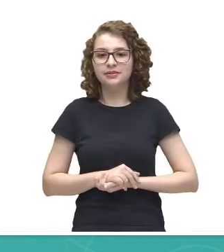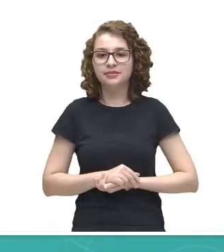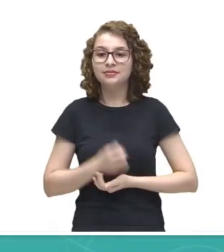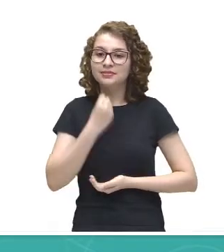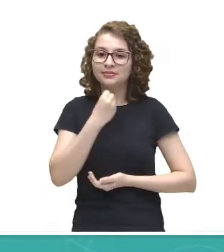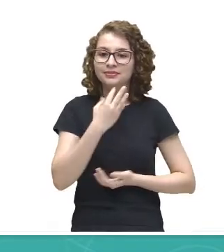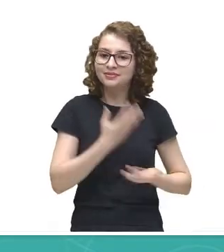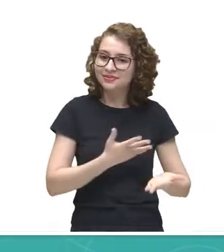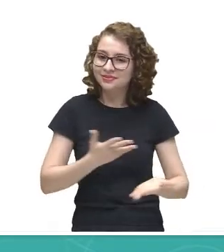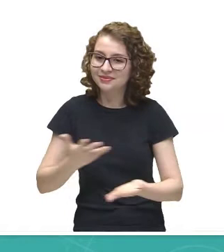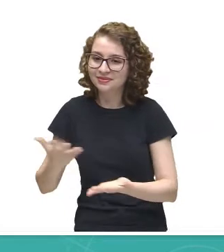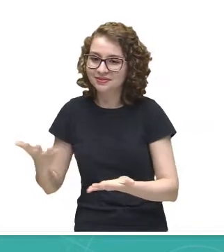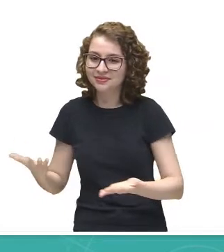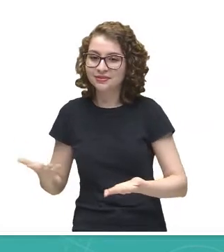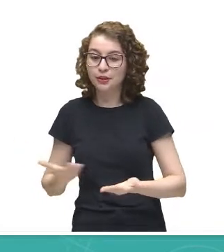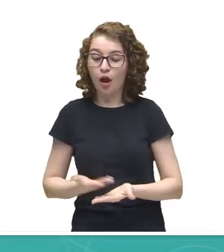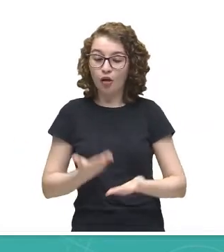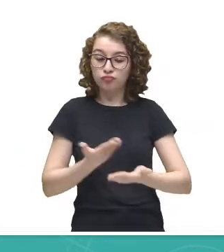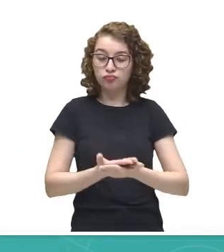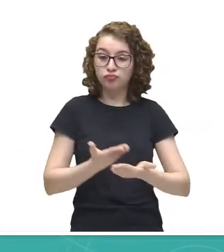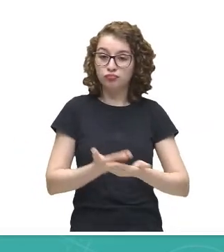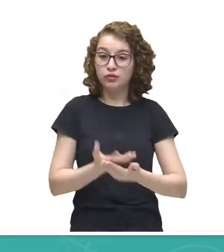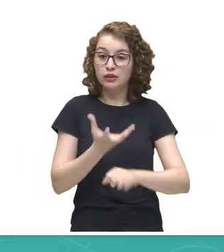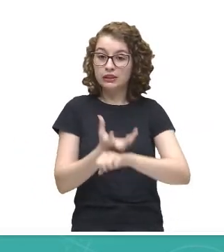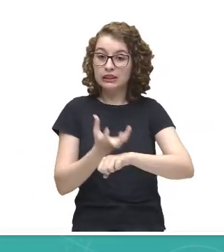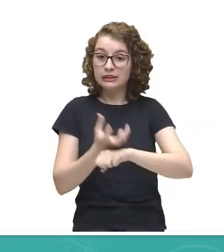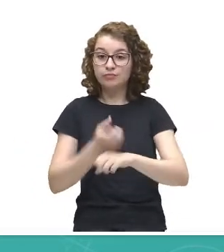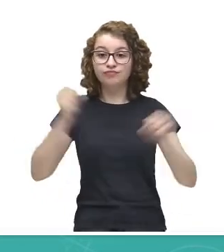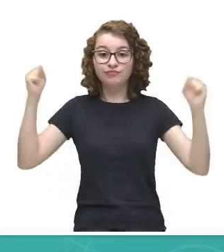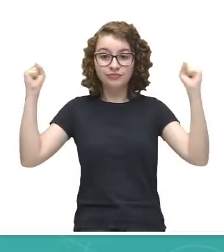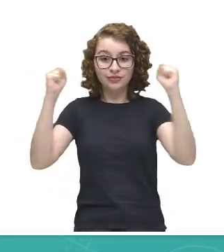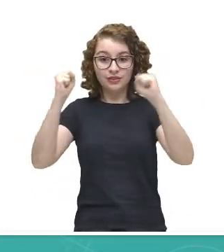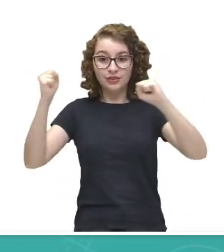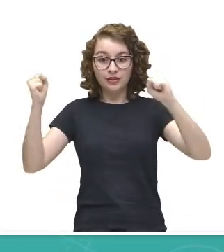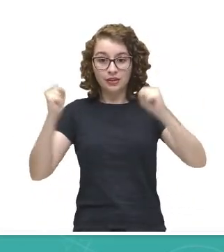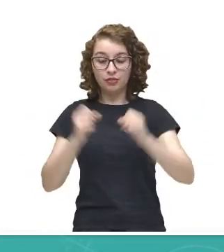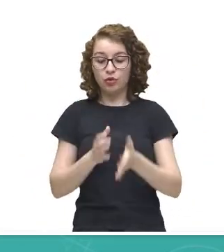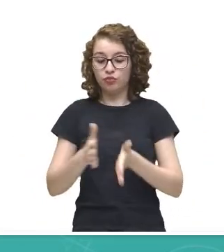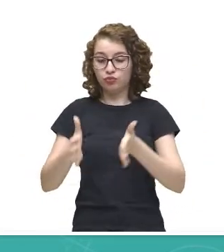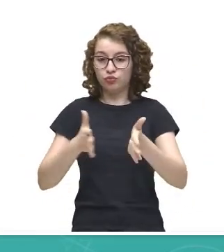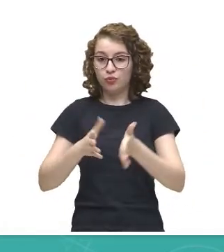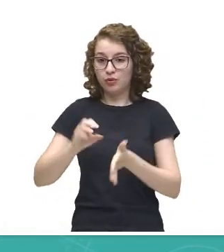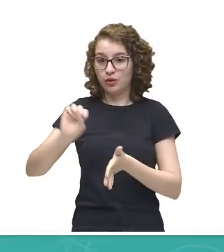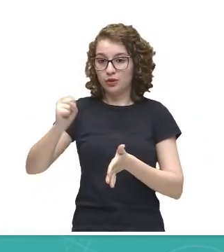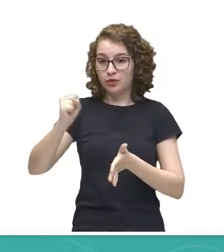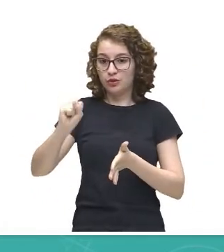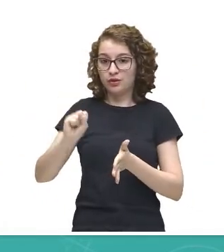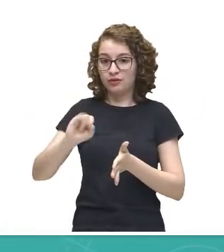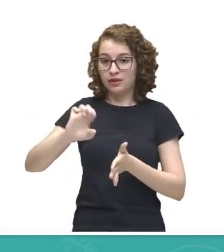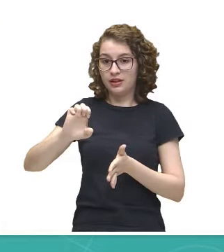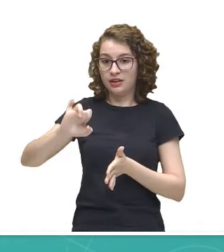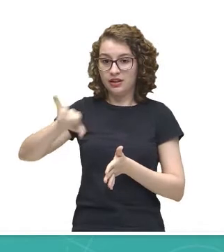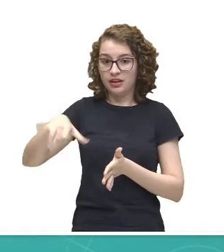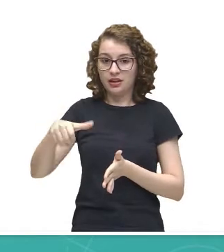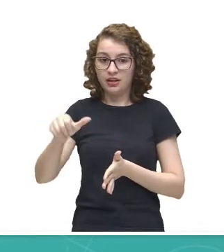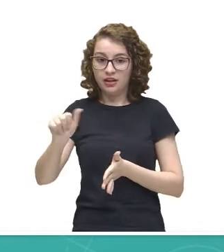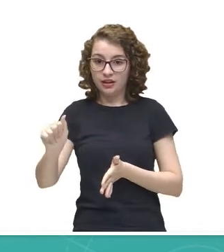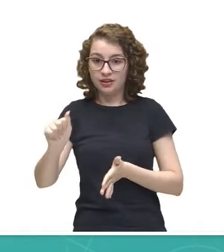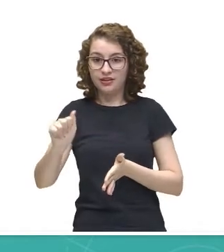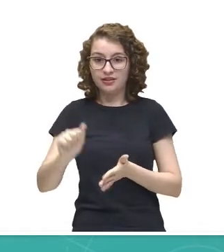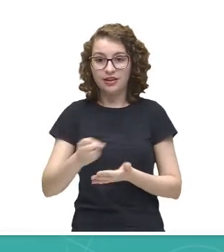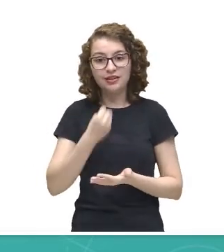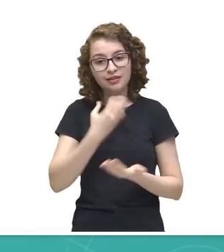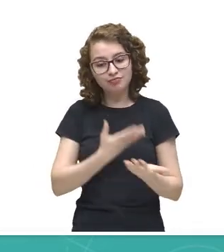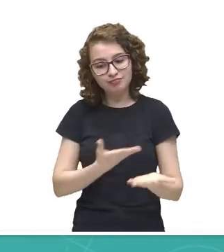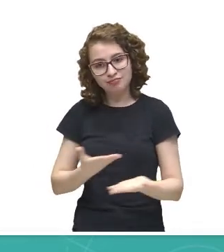Sejam bem-vindos à aula de educação física da oitava etapa da EJA, tá? Então eu convido vocês